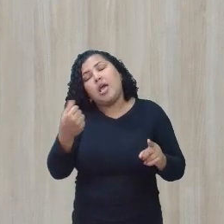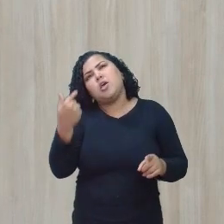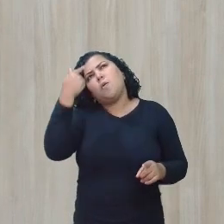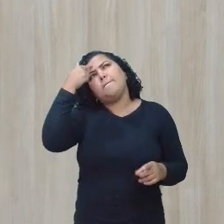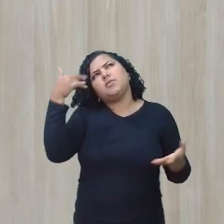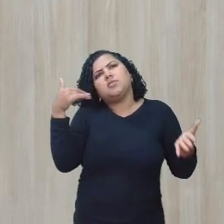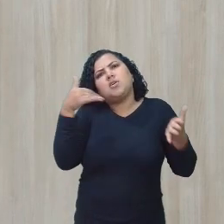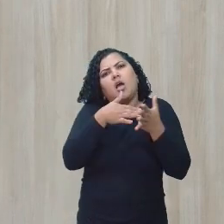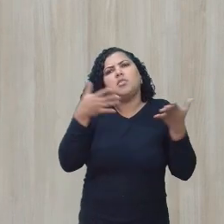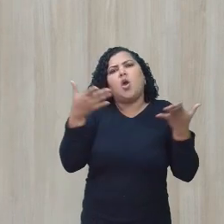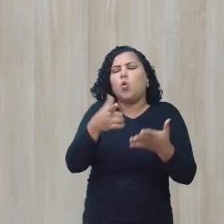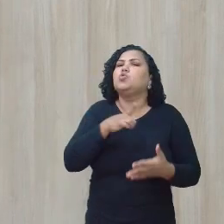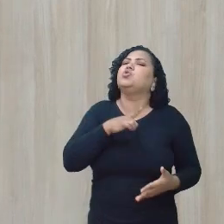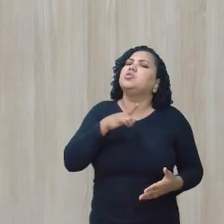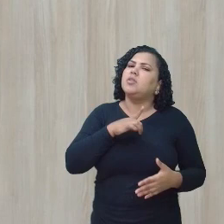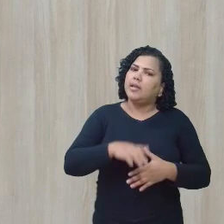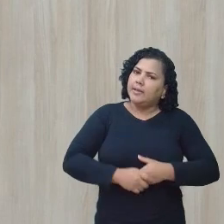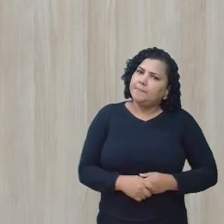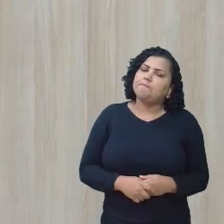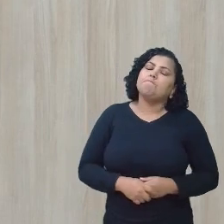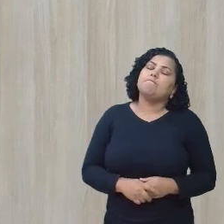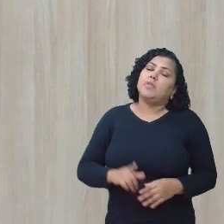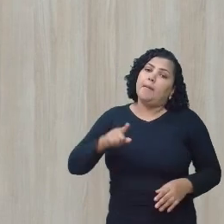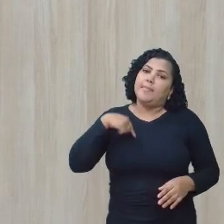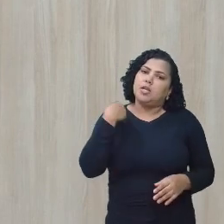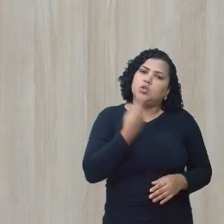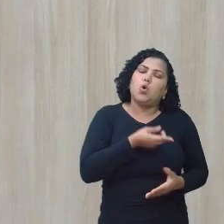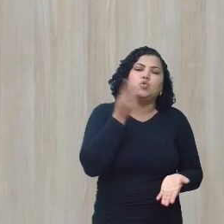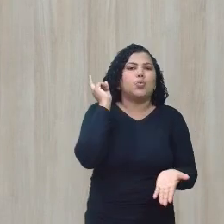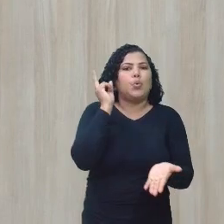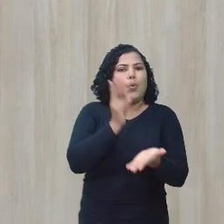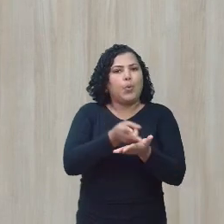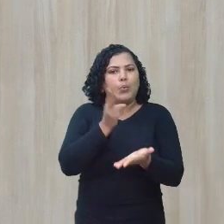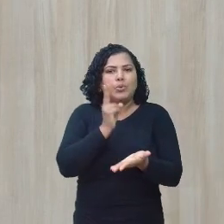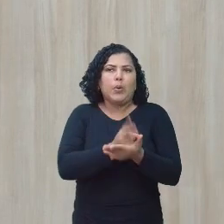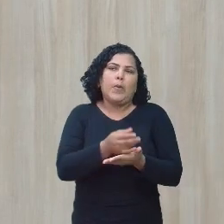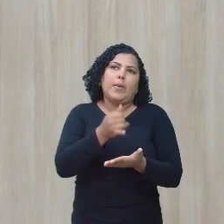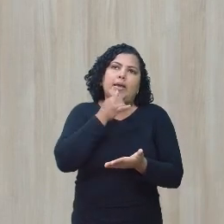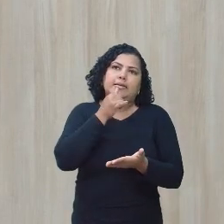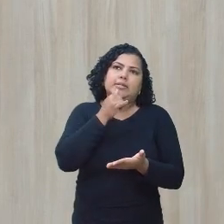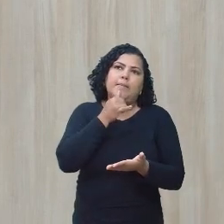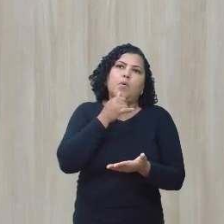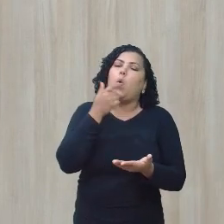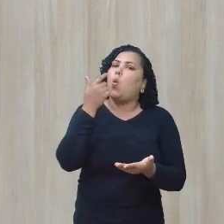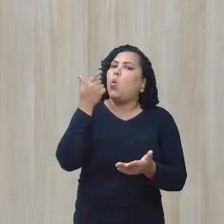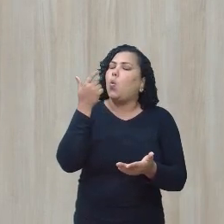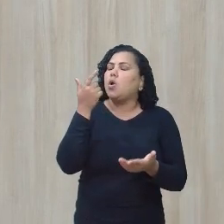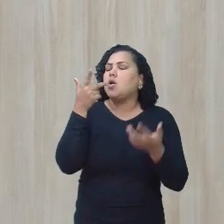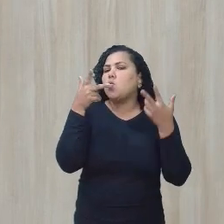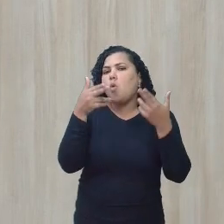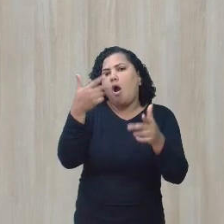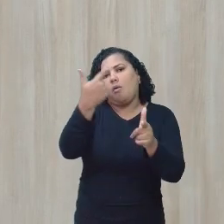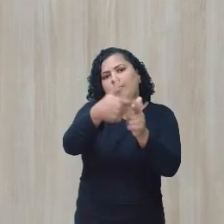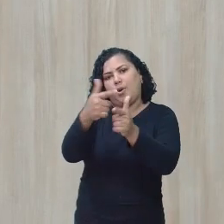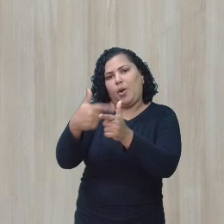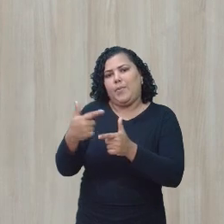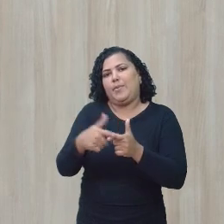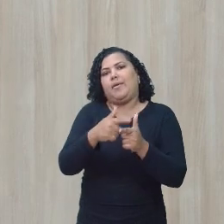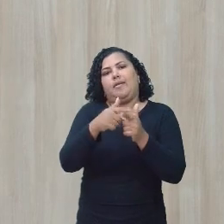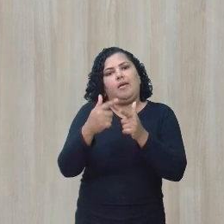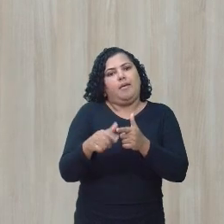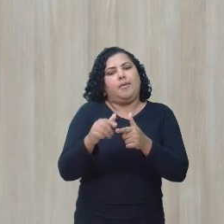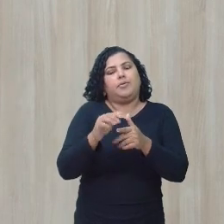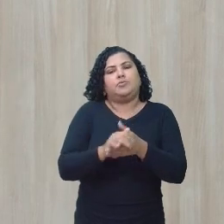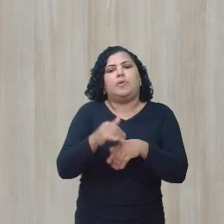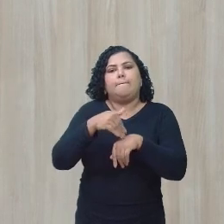hoje tem, já que nós repercutimos, né, os problemas, né, desses